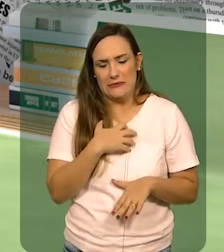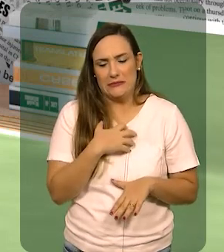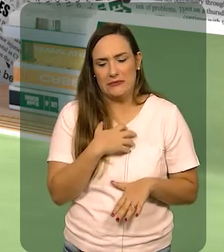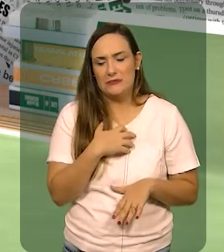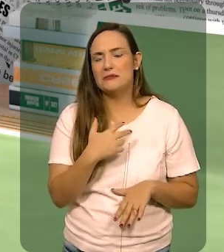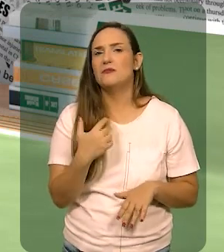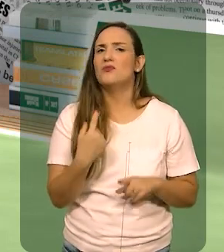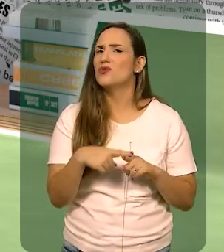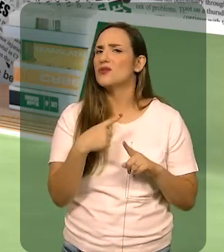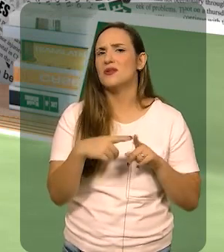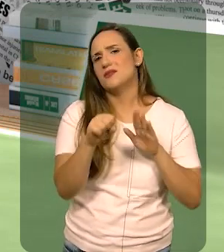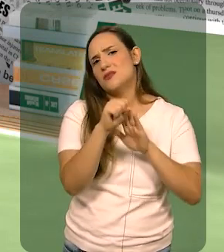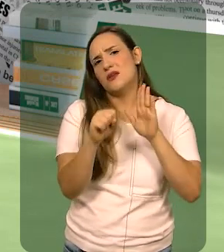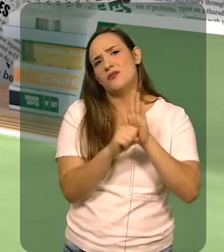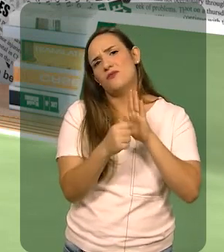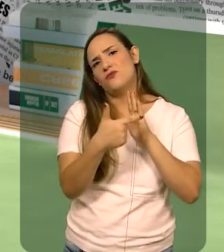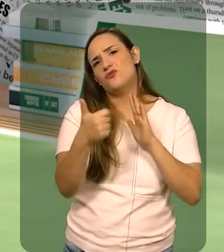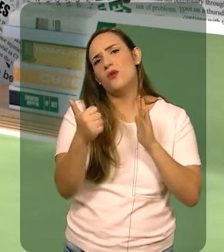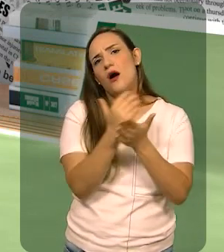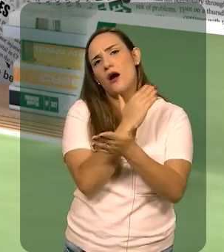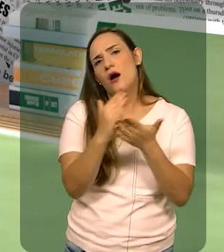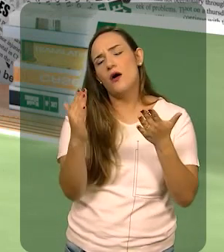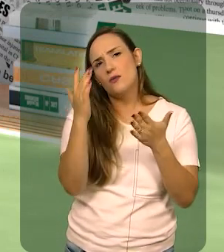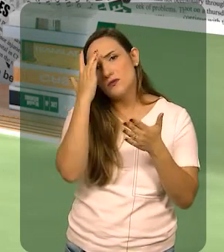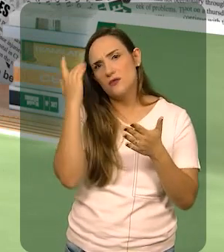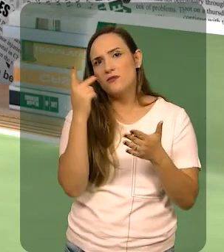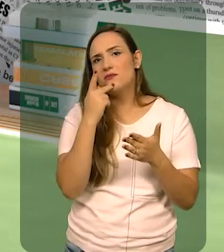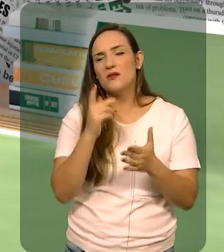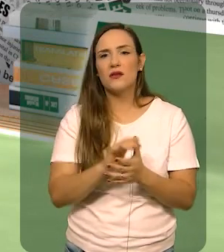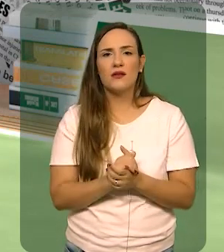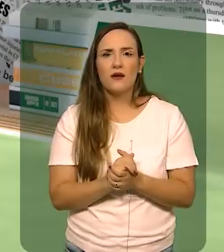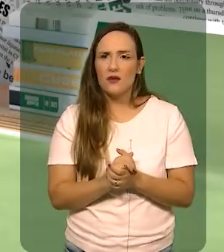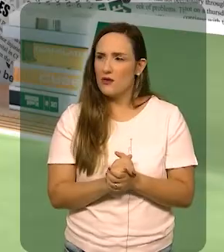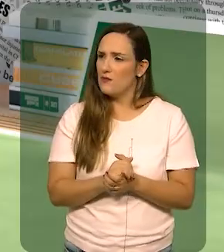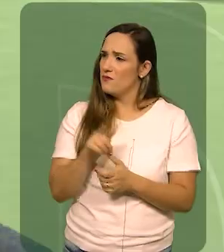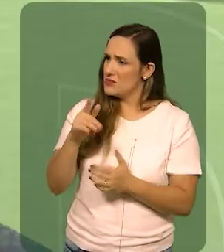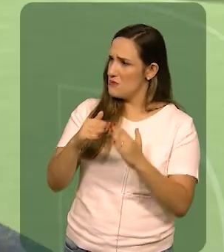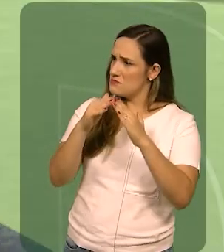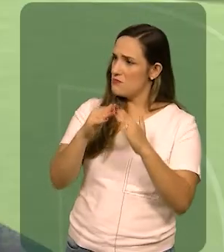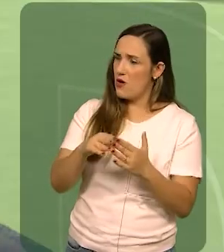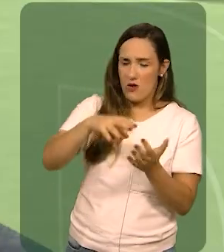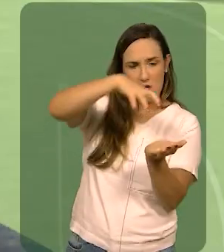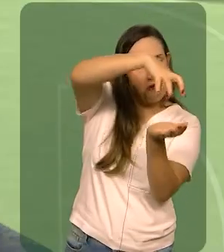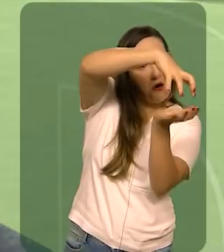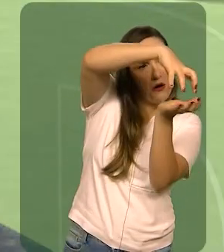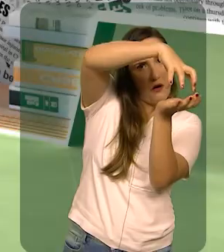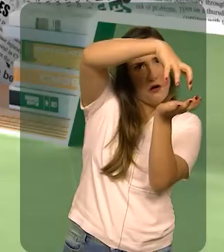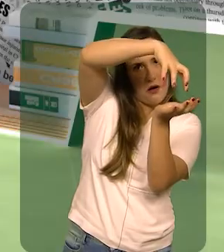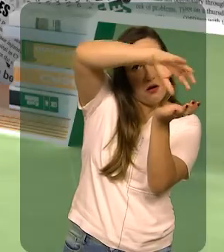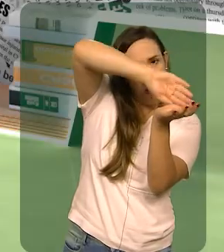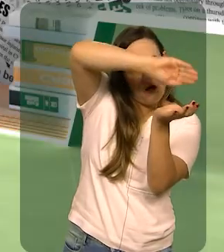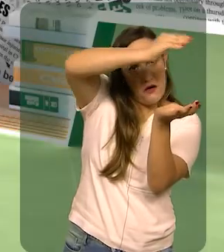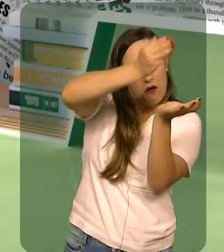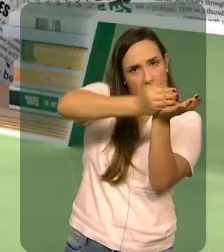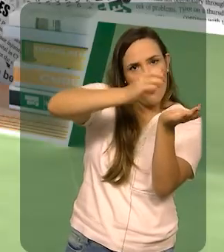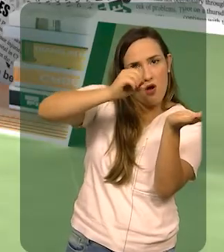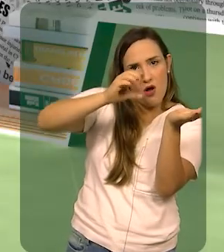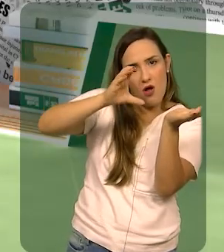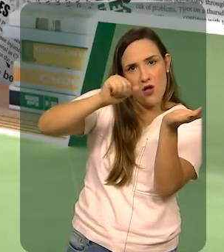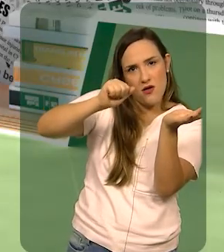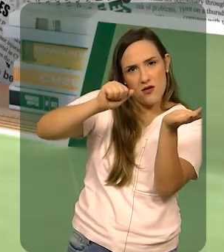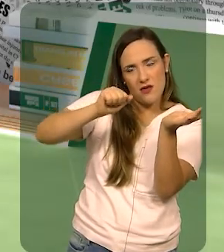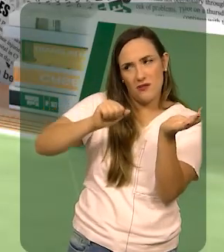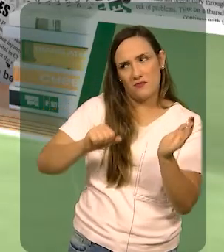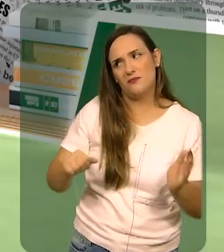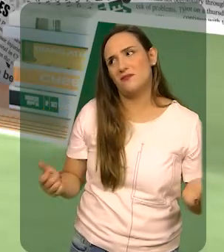chateado, e ainda em pleno século XXI, de pessoas perguntarem se a gente mora em Oquinha, né? Sim. Pessoas... Falei,